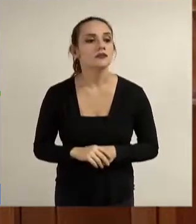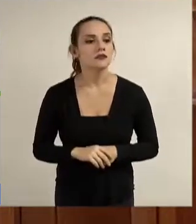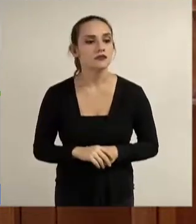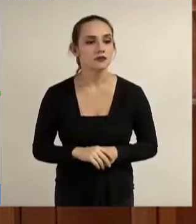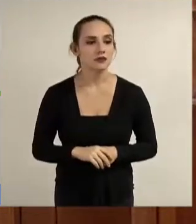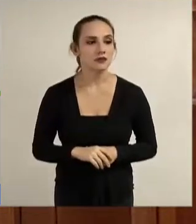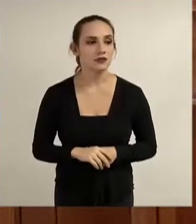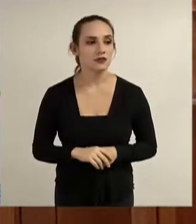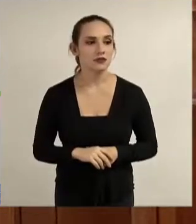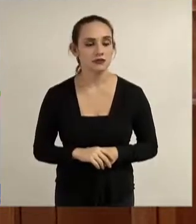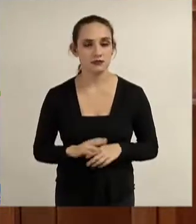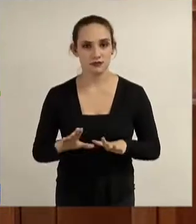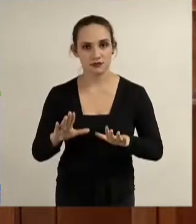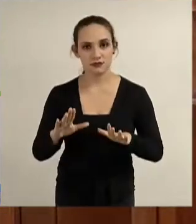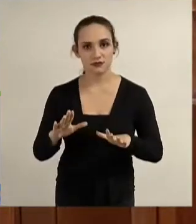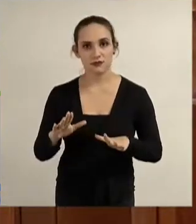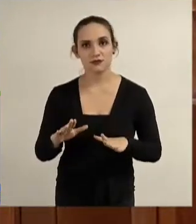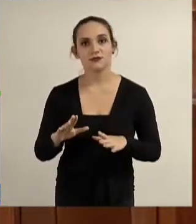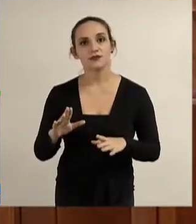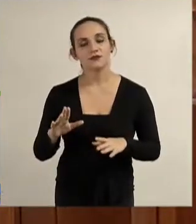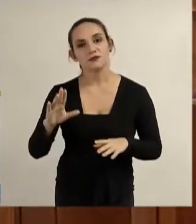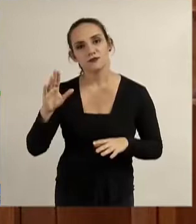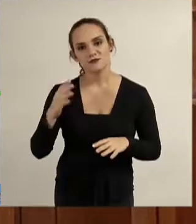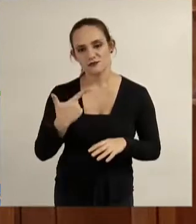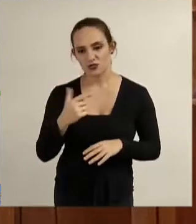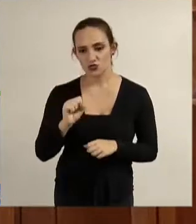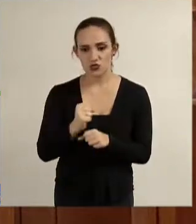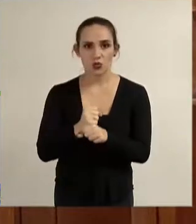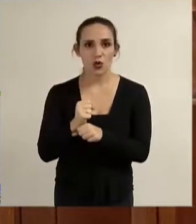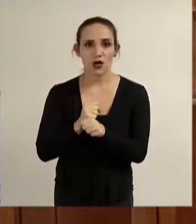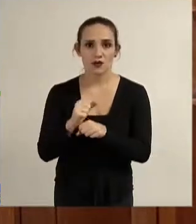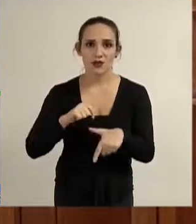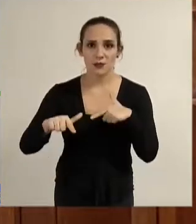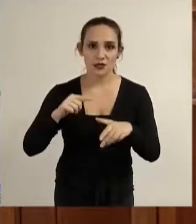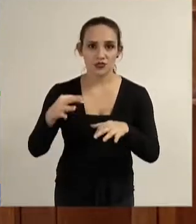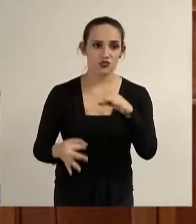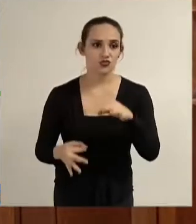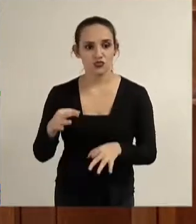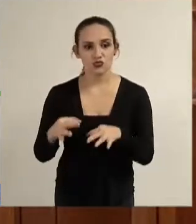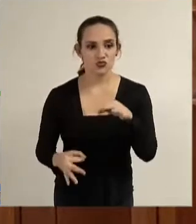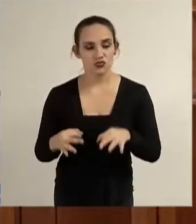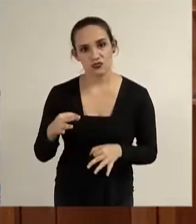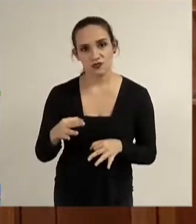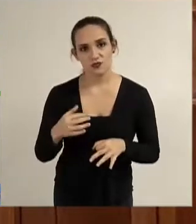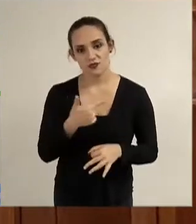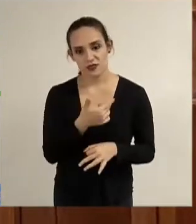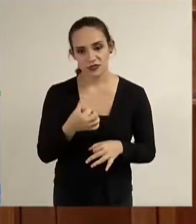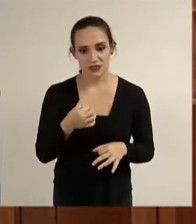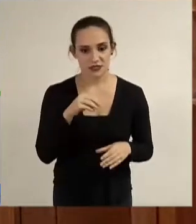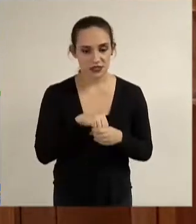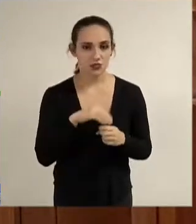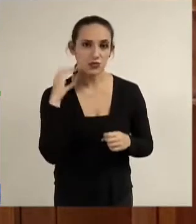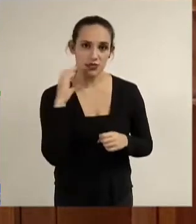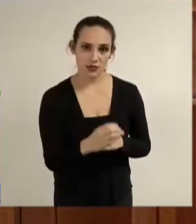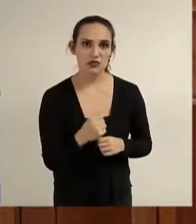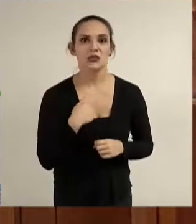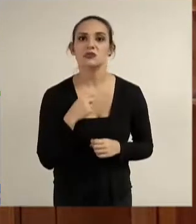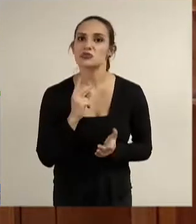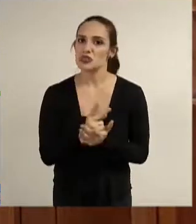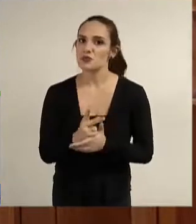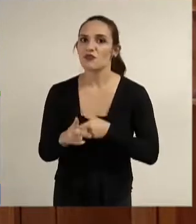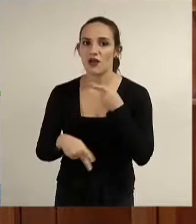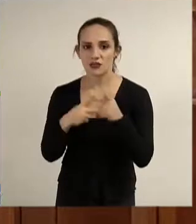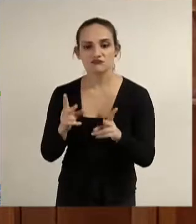aqui, abre aspas, em 28 anos de magistratura, sendo 26 com jurisdição criminal, afirmo que sempre